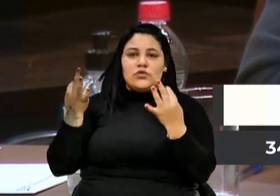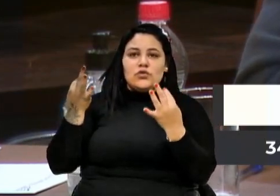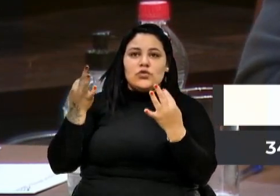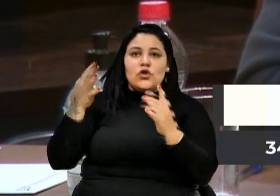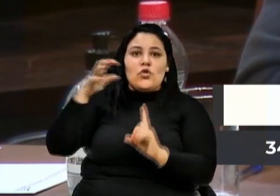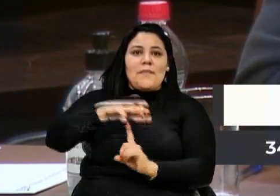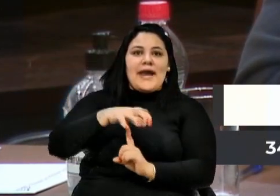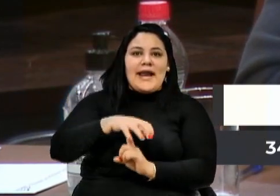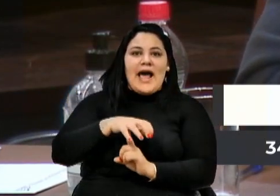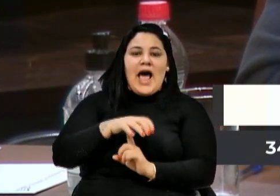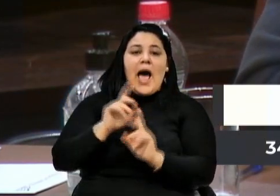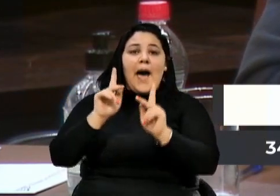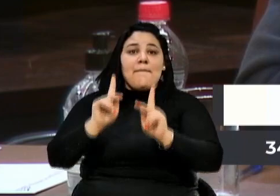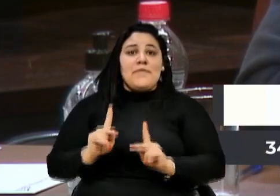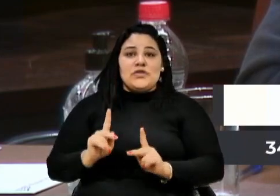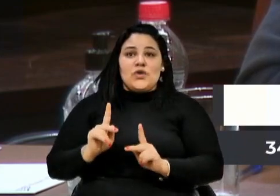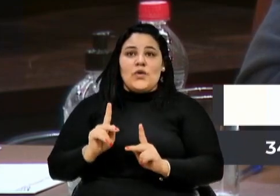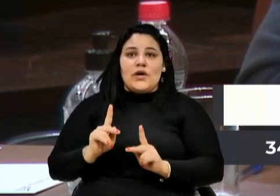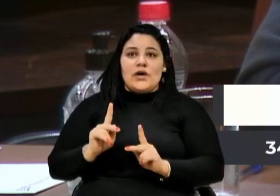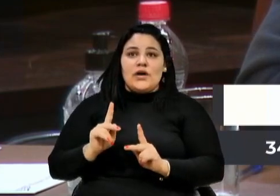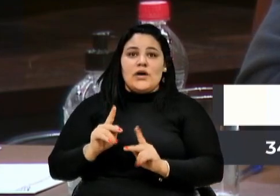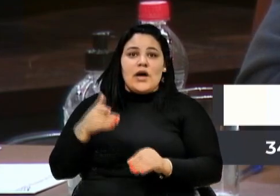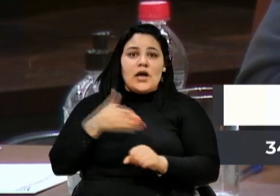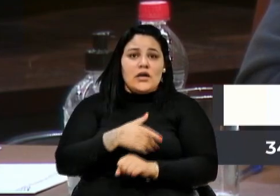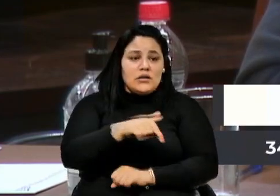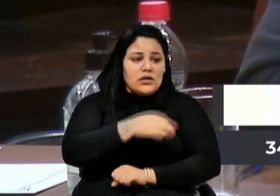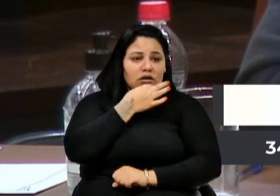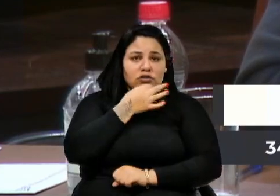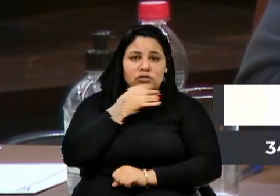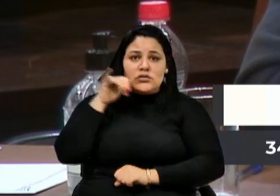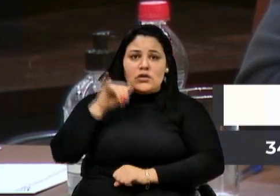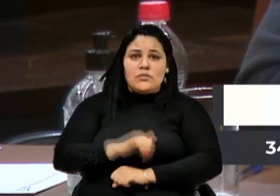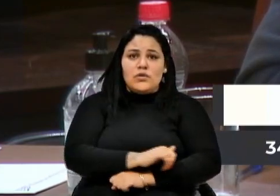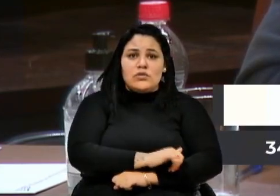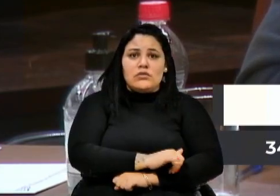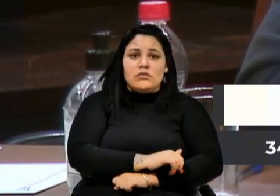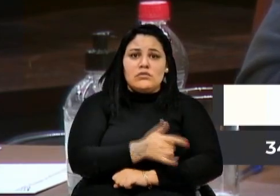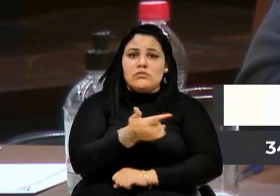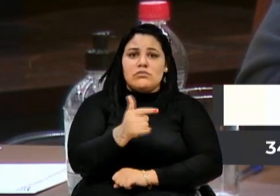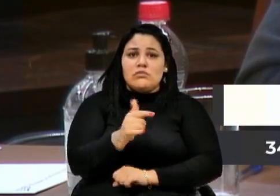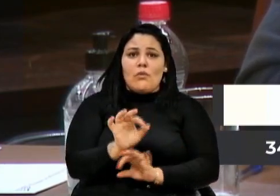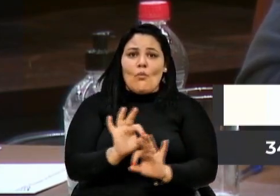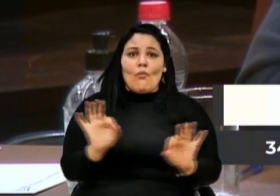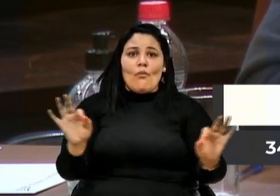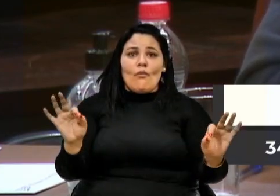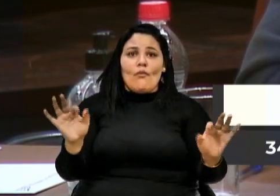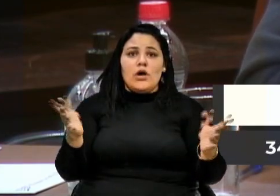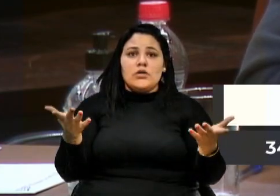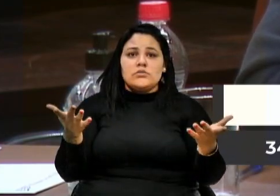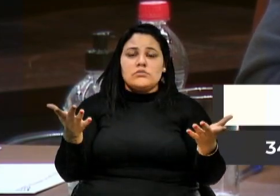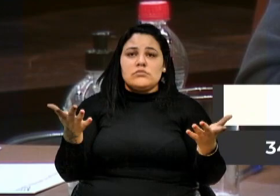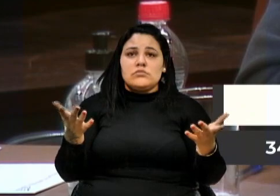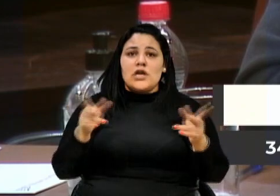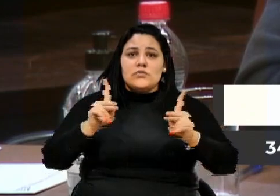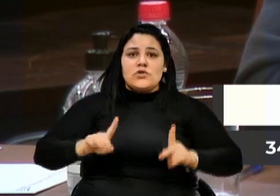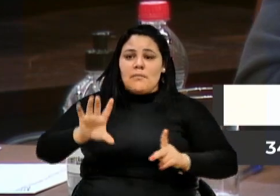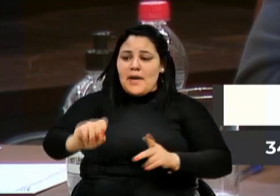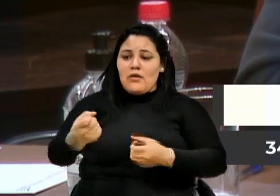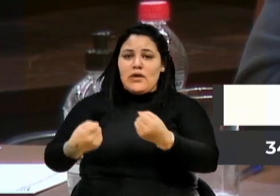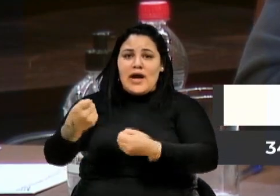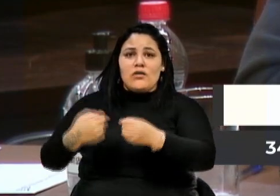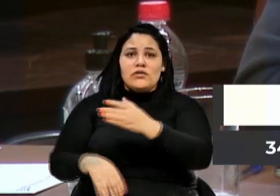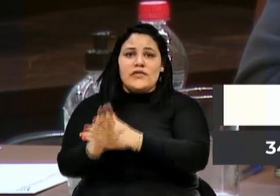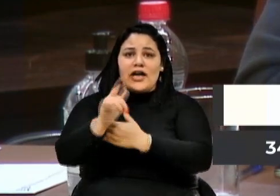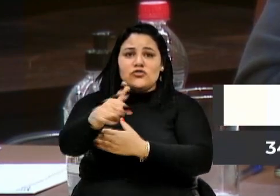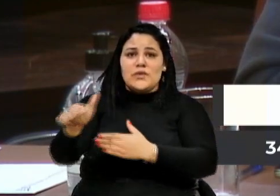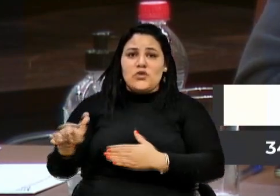pessoas descem aqui no nosso aeroporto, nunca tem ninguém em Caxias do Sul. As pessoas só vão na locadora de veículo e vão para Gramado, Canela. Então, o que eu quero lhe